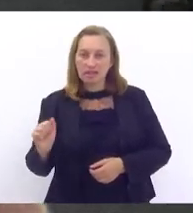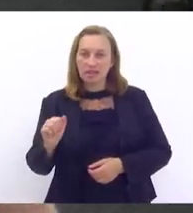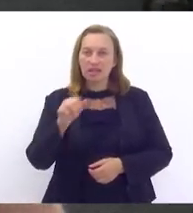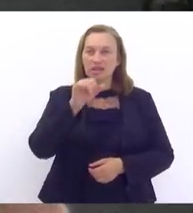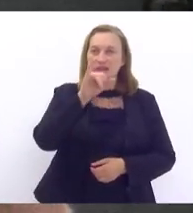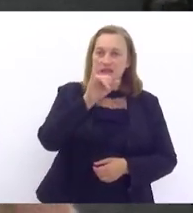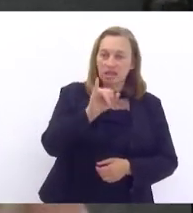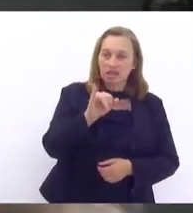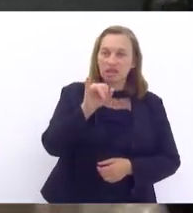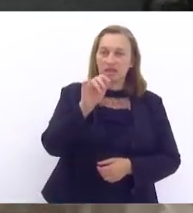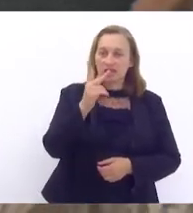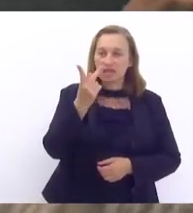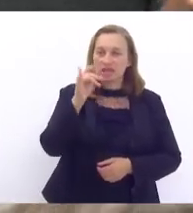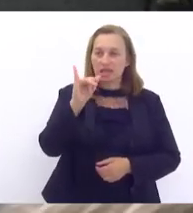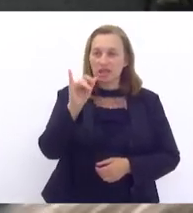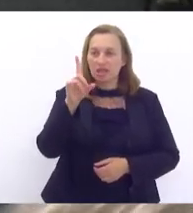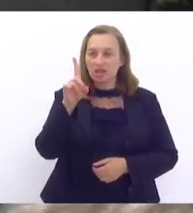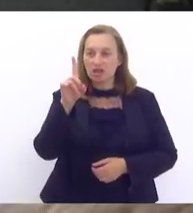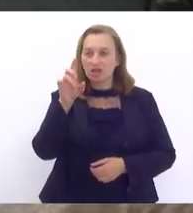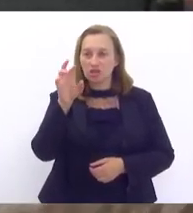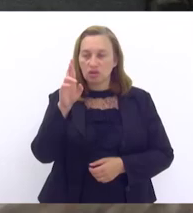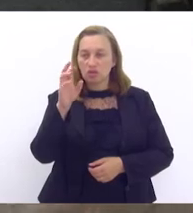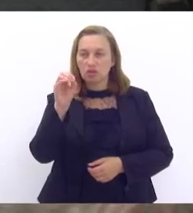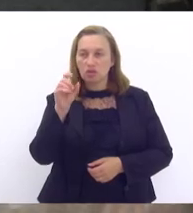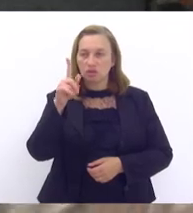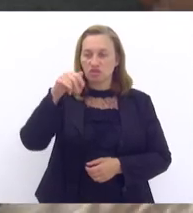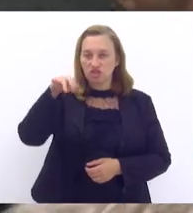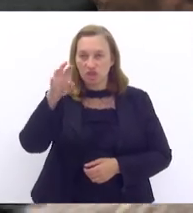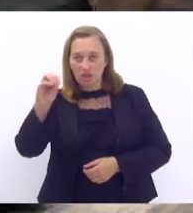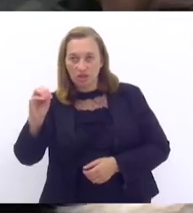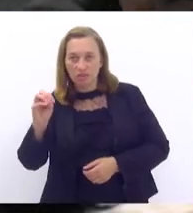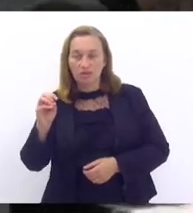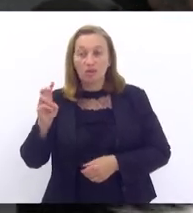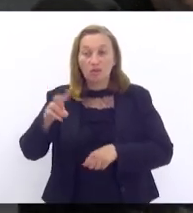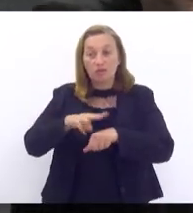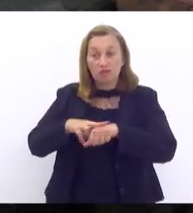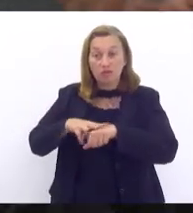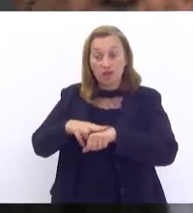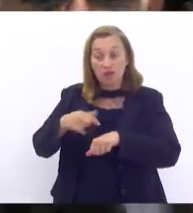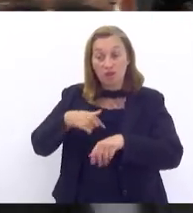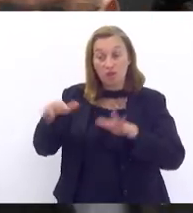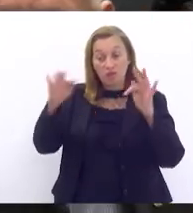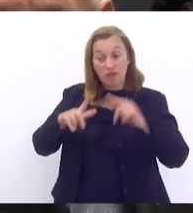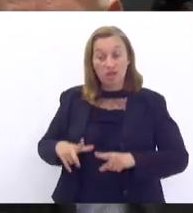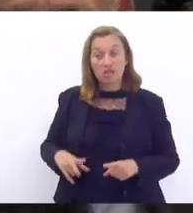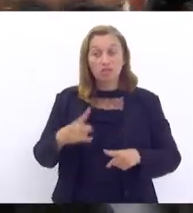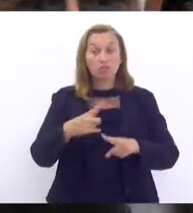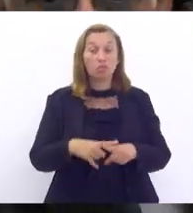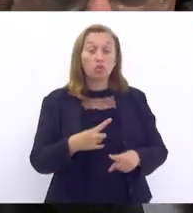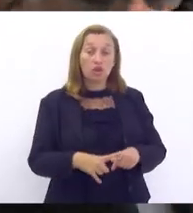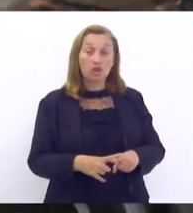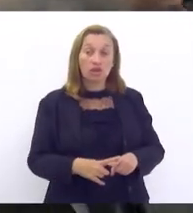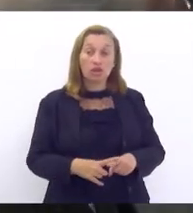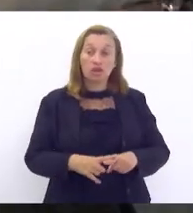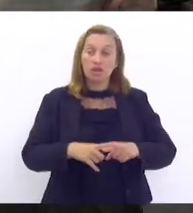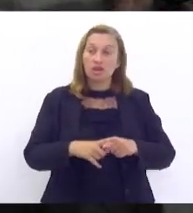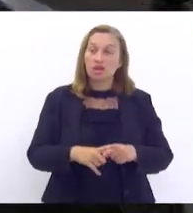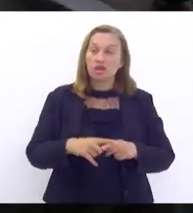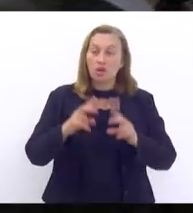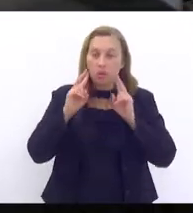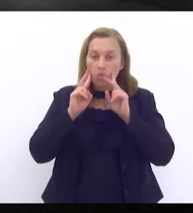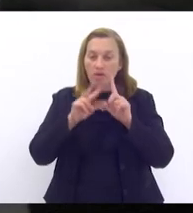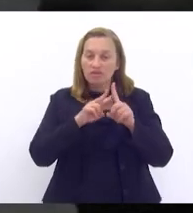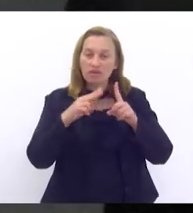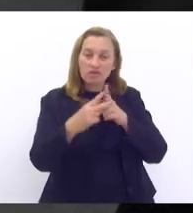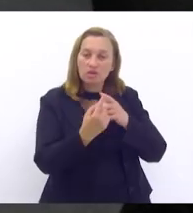conceito de capital da energia me agrada. Me agrada, porque é uma forma mais ampla de ver